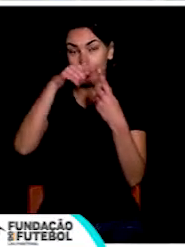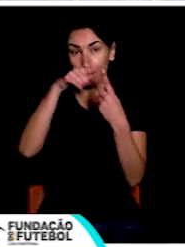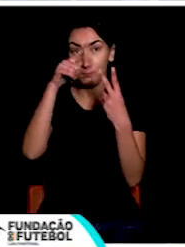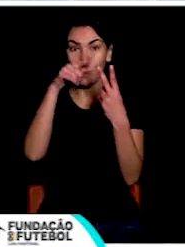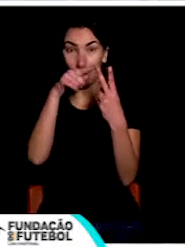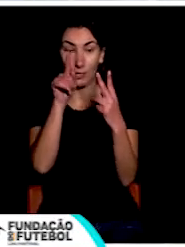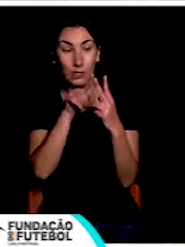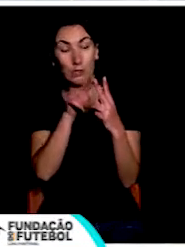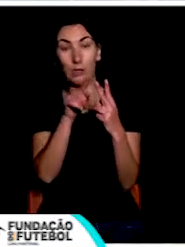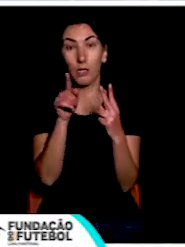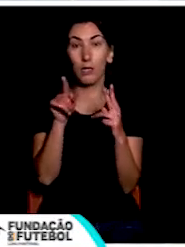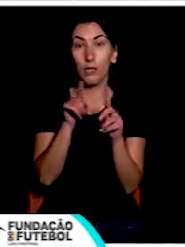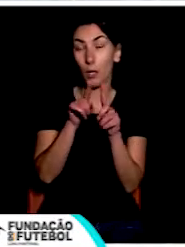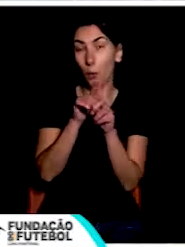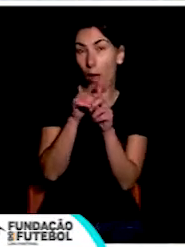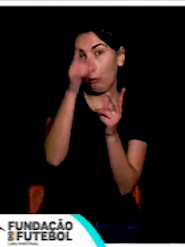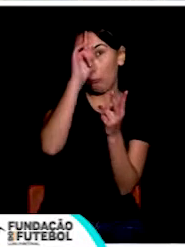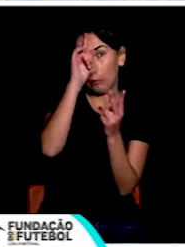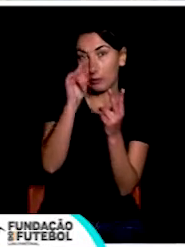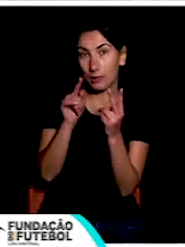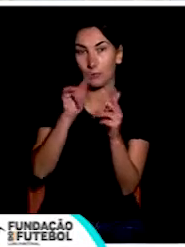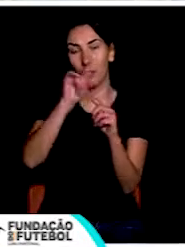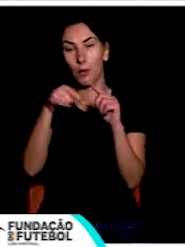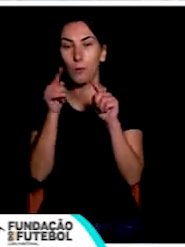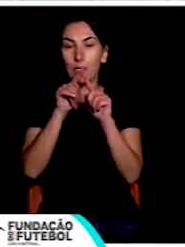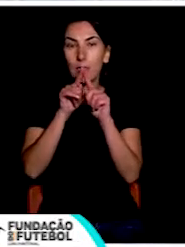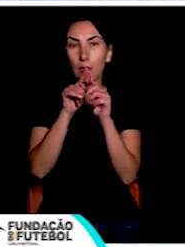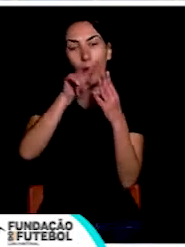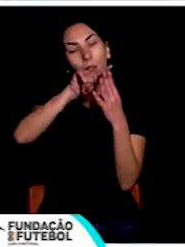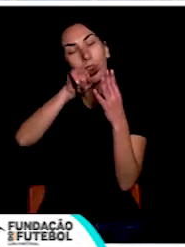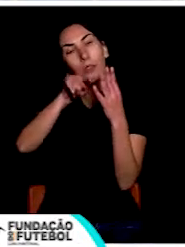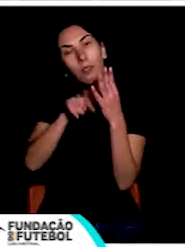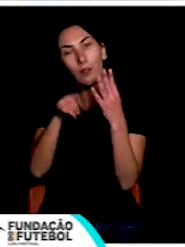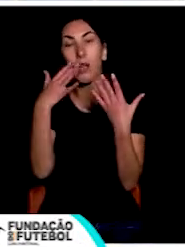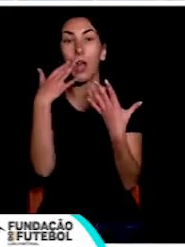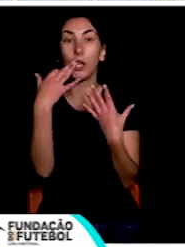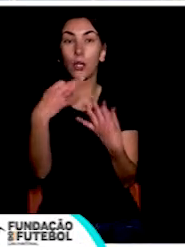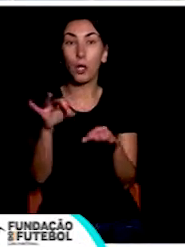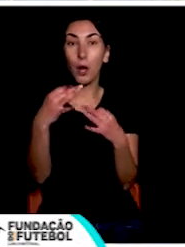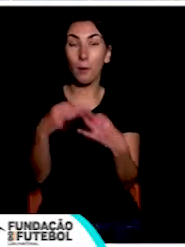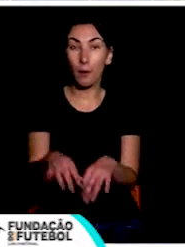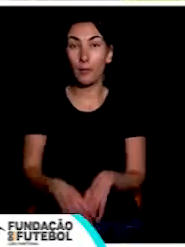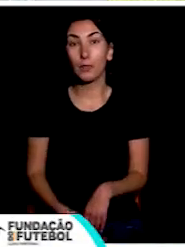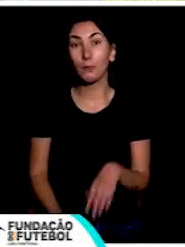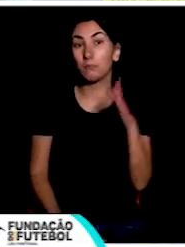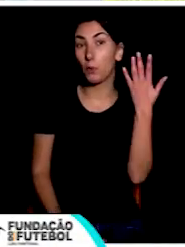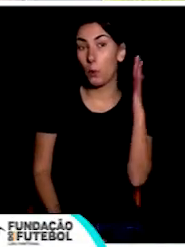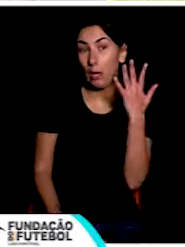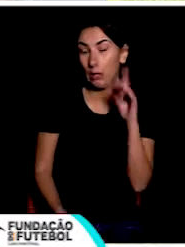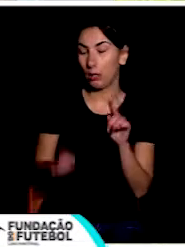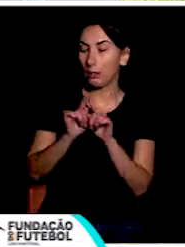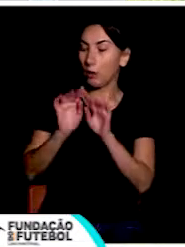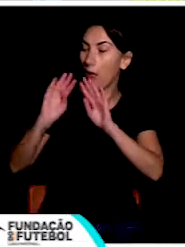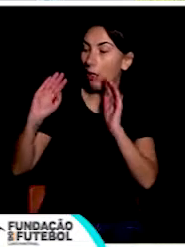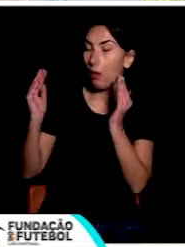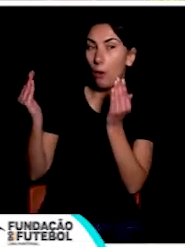altura. Este tem que ser o mais alto, ou seja, o segundo homem, o mais alto, e depois vai descendo em escadinha. Porque normalmente